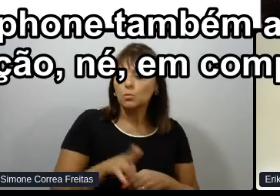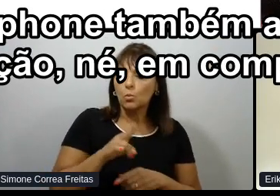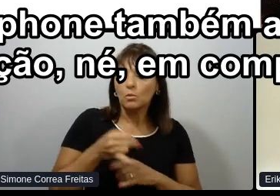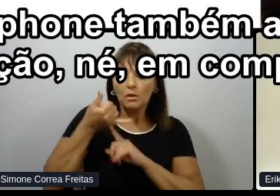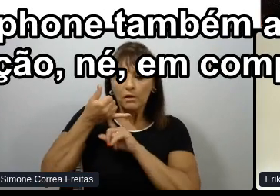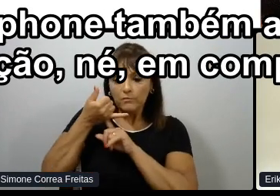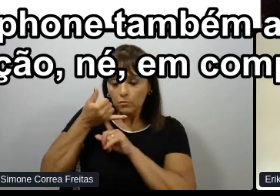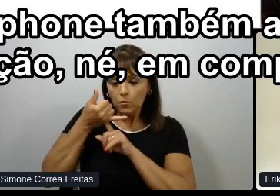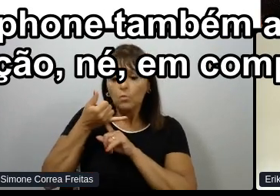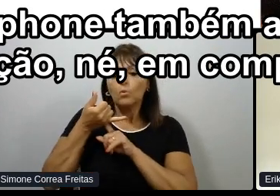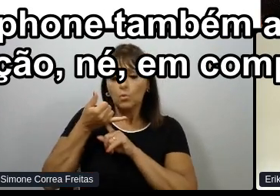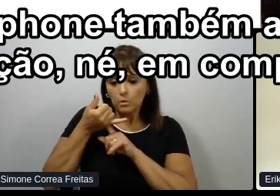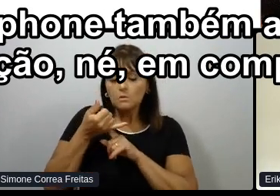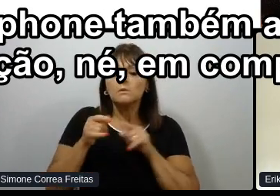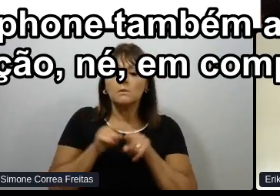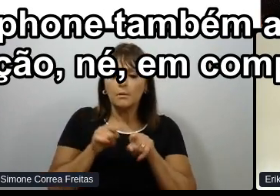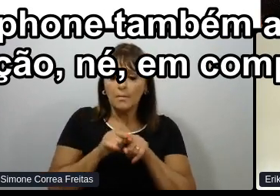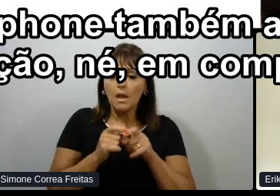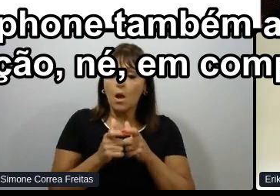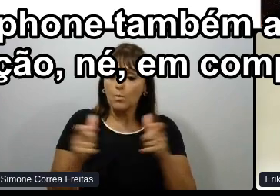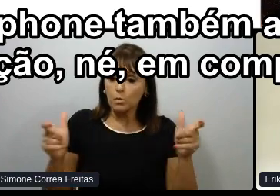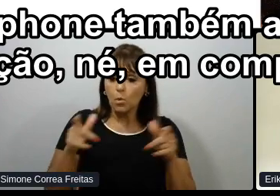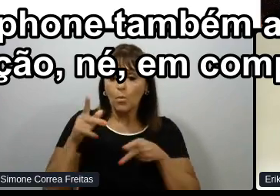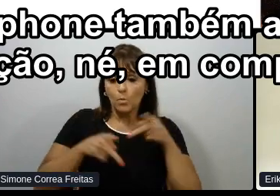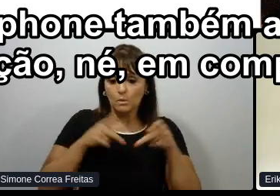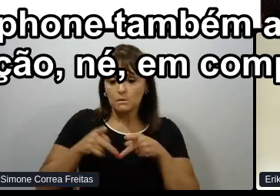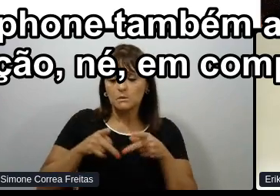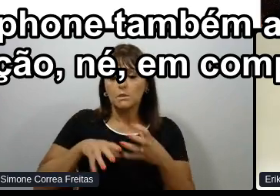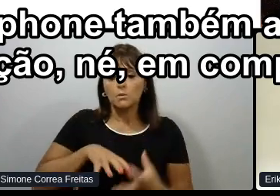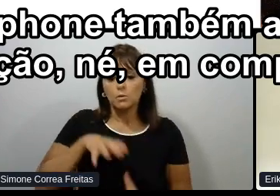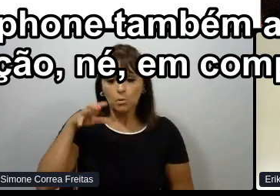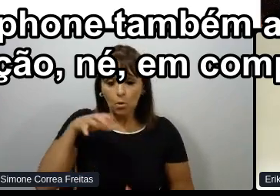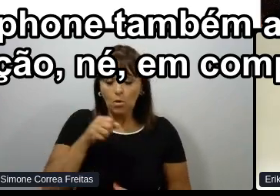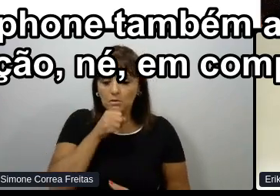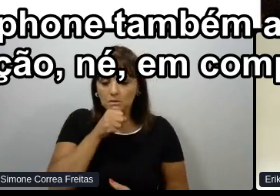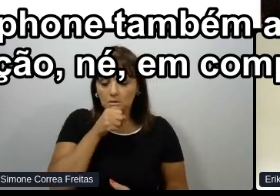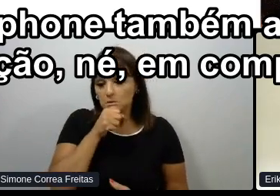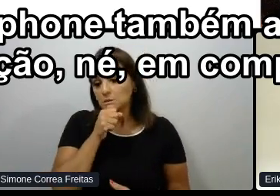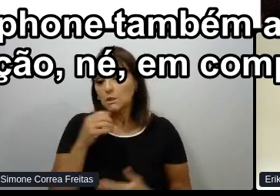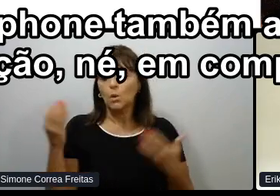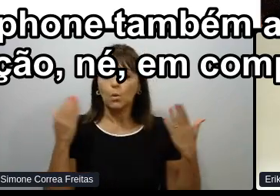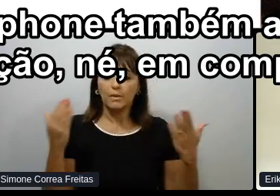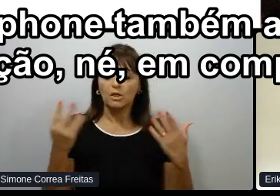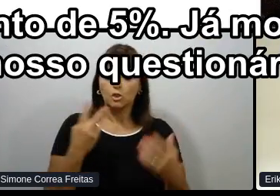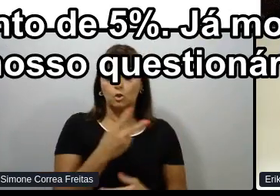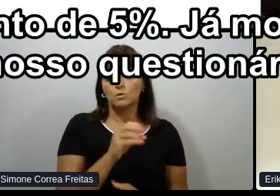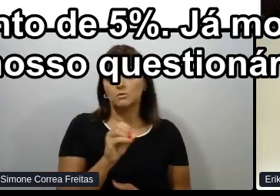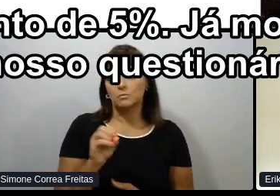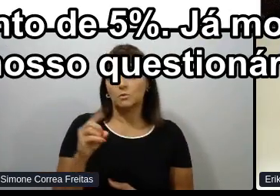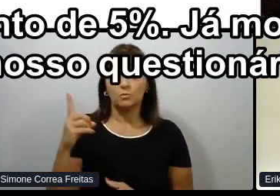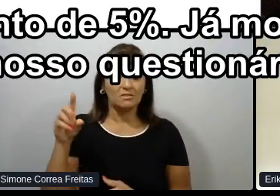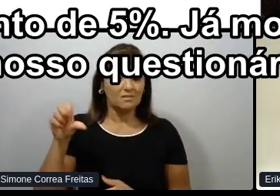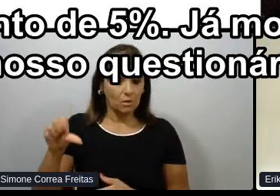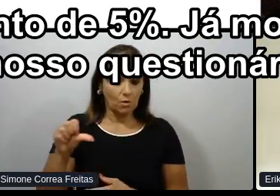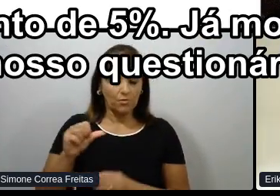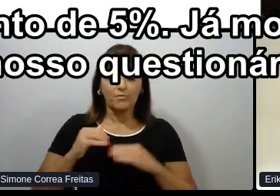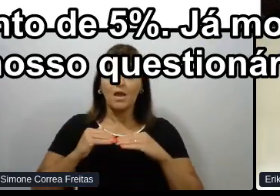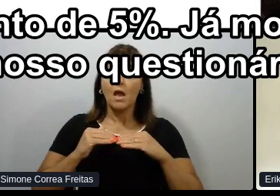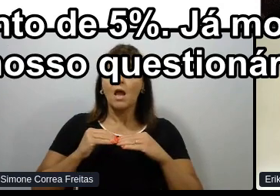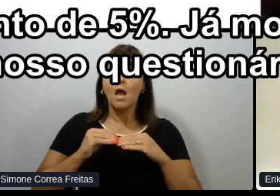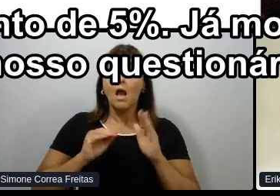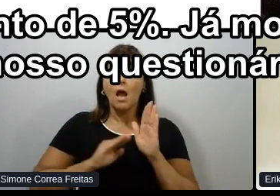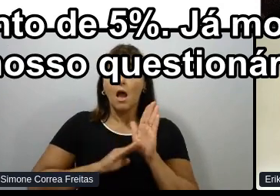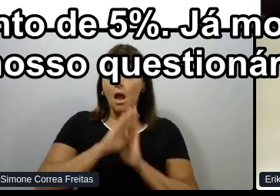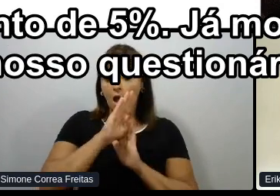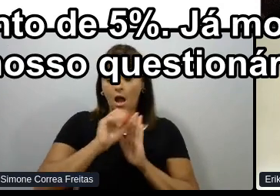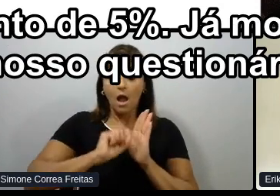então 98% dos idosos utilizam o WhatsApp, e aí é seguido pelo YouTube, o Facebook e o Instagram. Então, eles usam muito esse